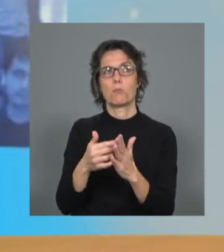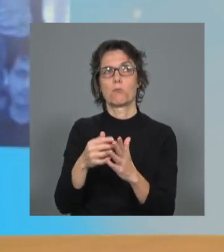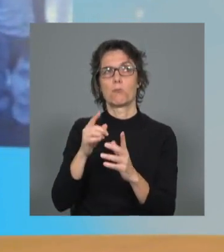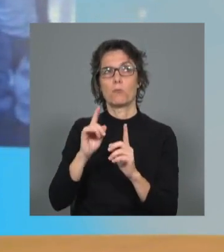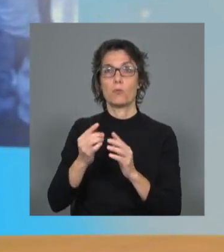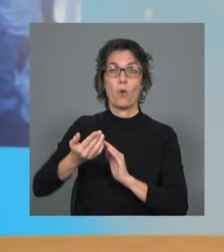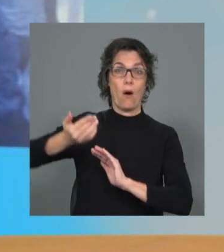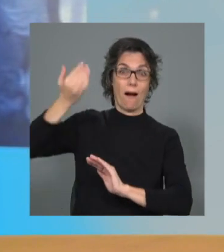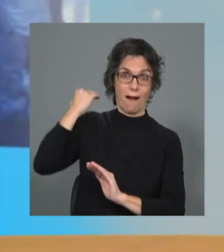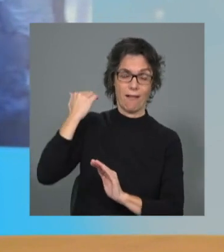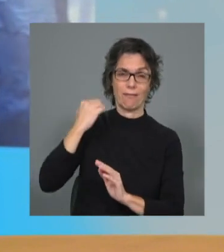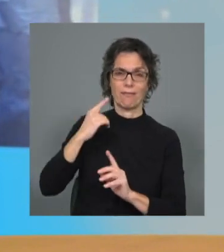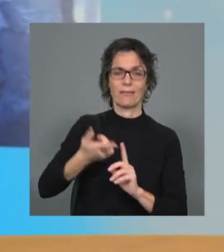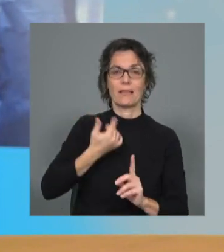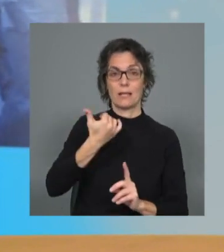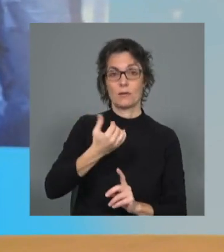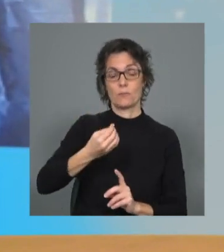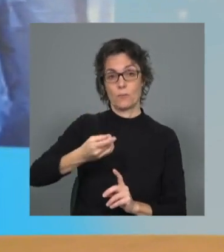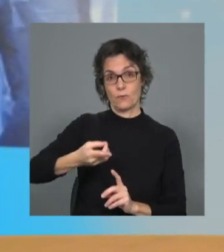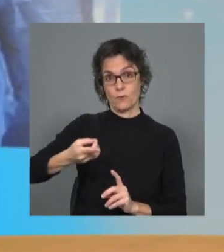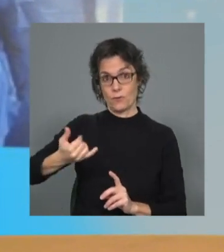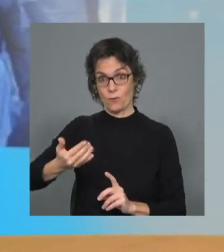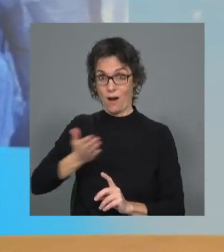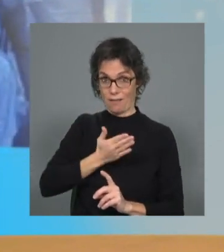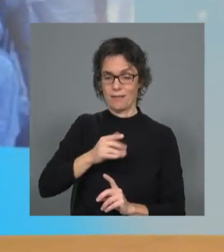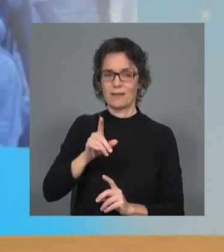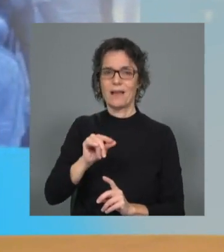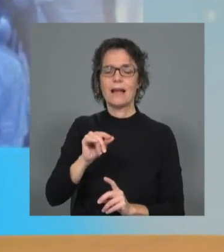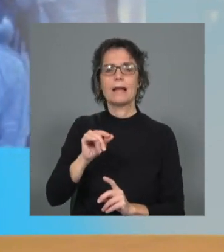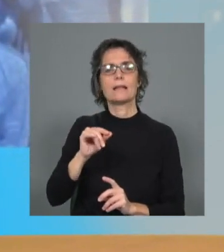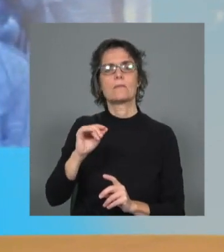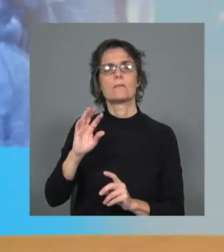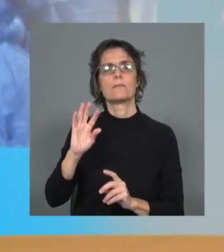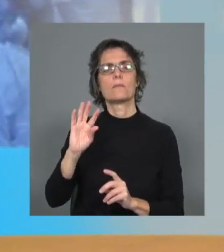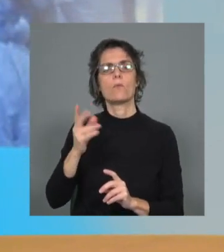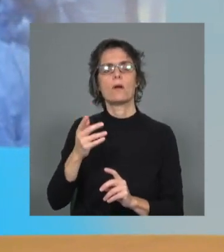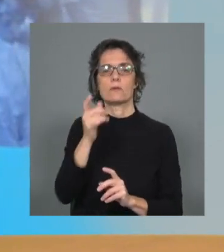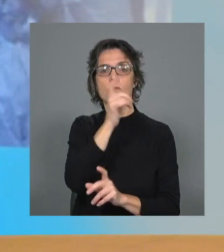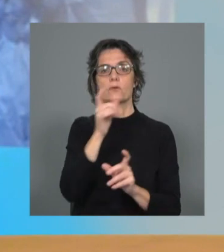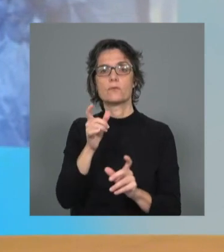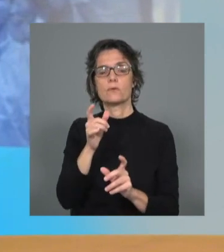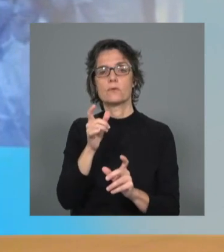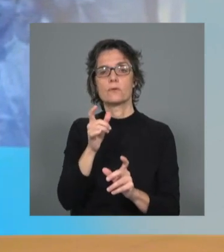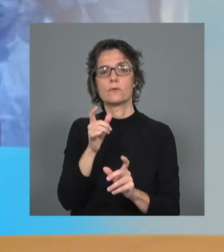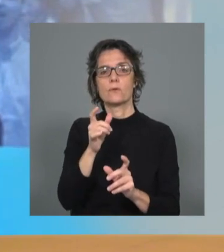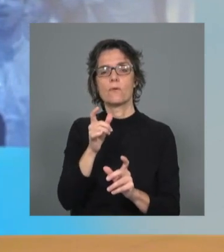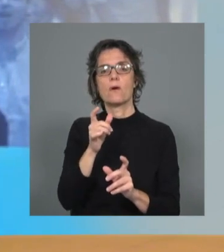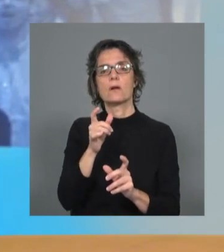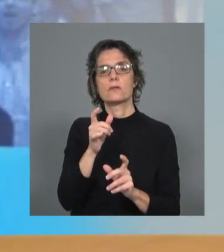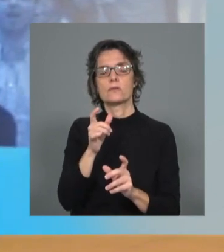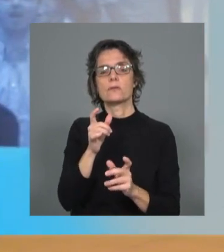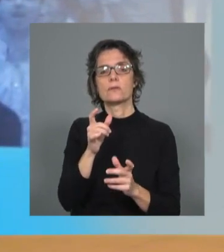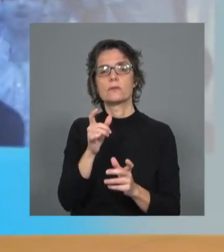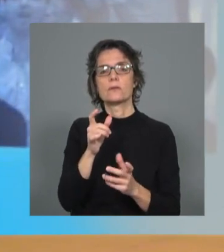1992. Portanto, começou sobretudo com os processos de descolonização, com o regresso de alguns